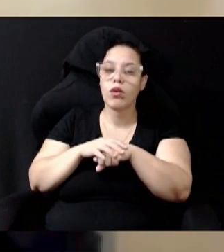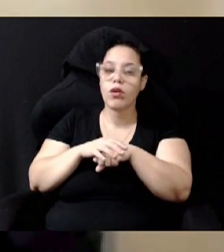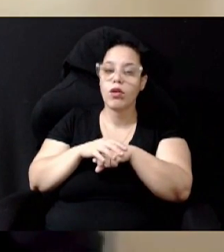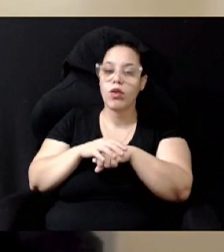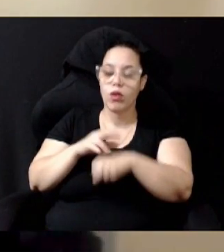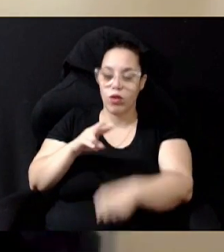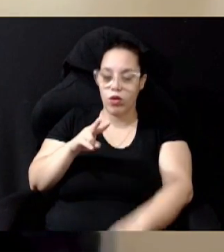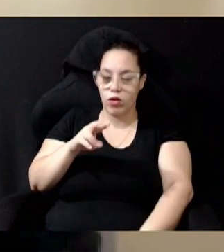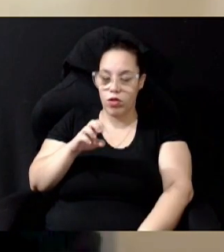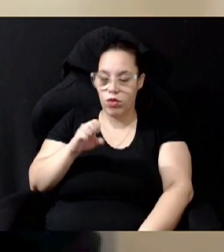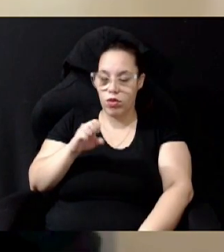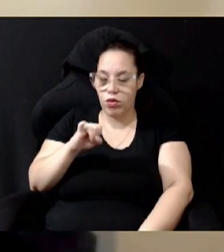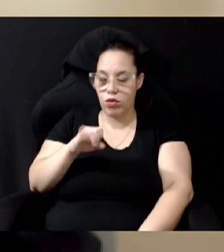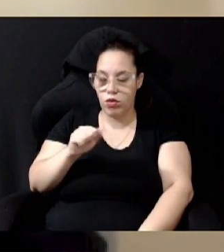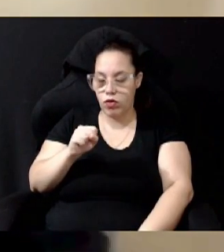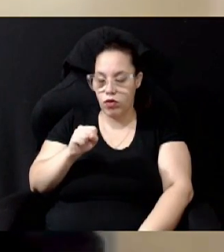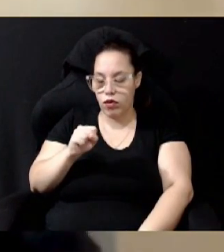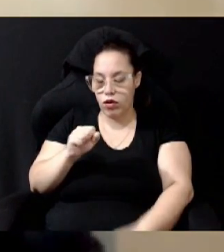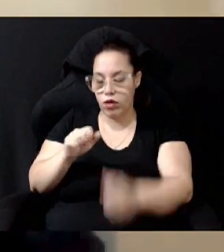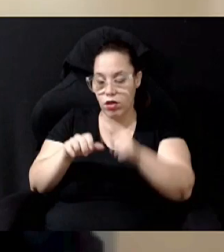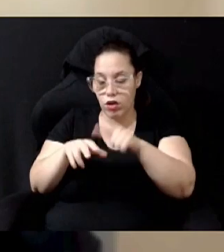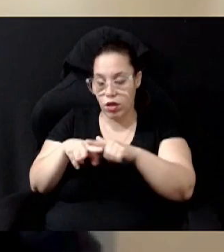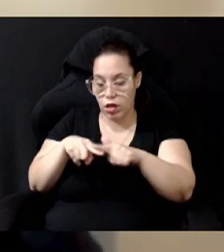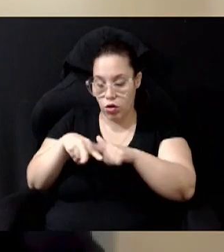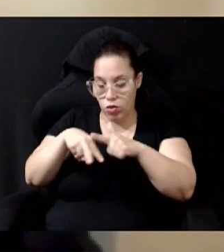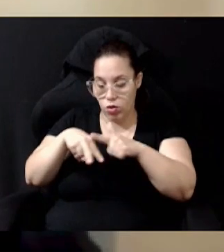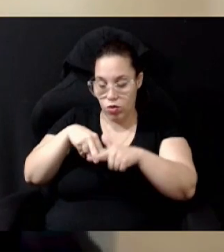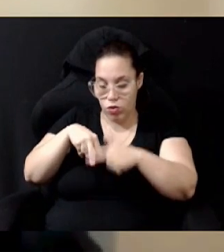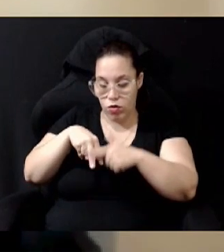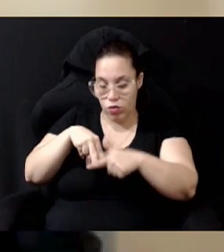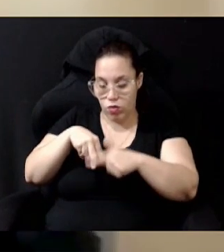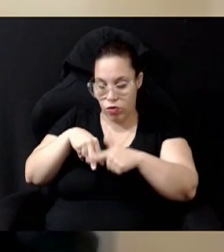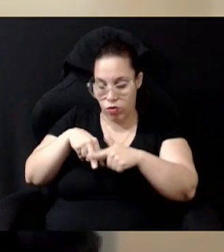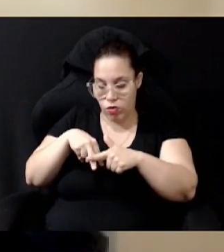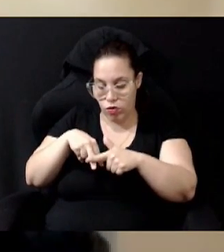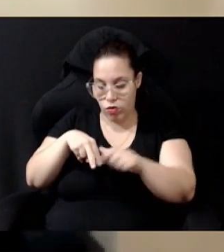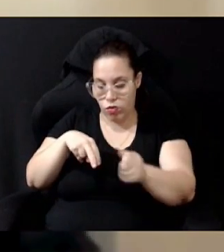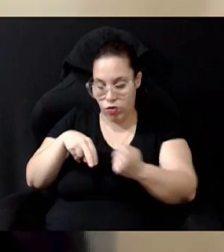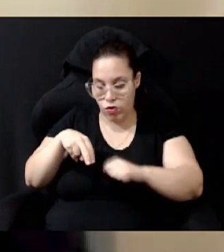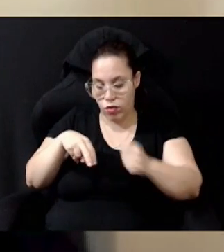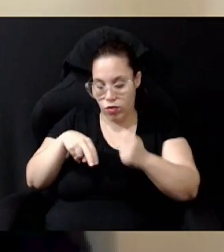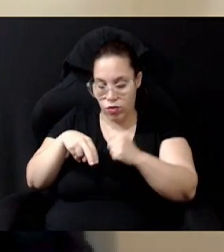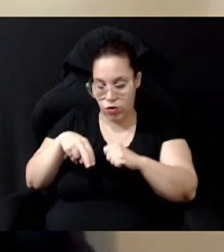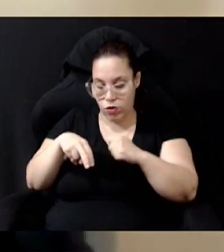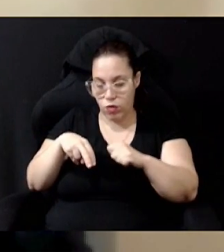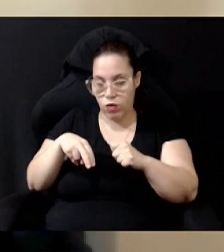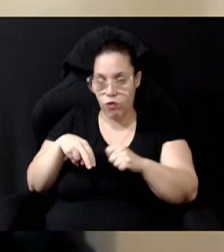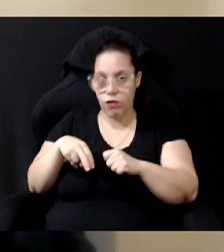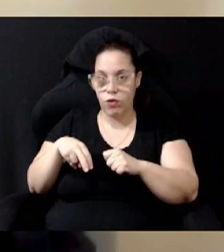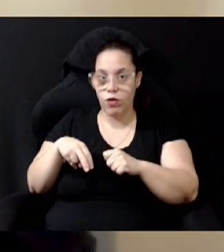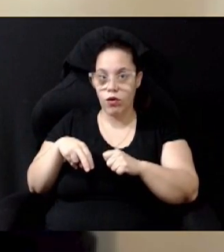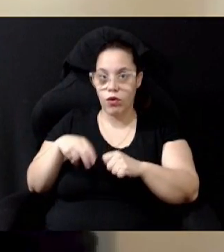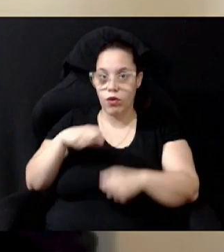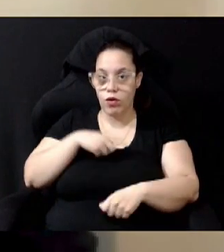pernas. Existe uma associação desses sintomas um pouco mais intensos nas pessoas que têm essas